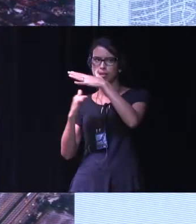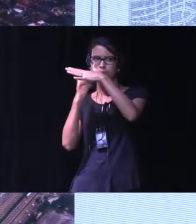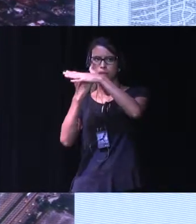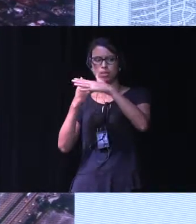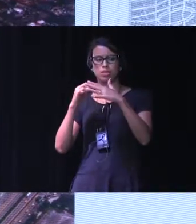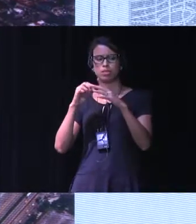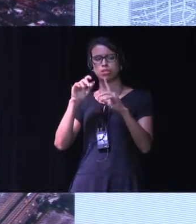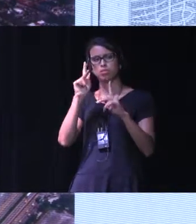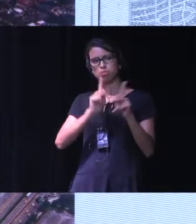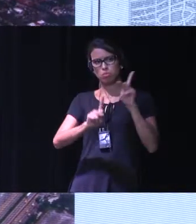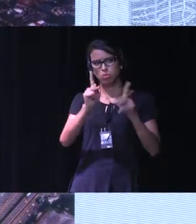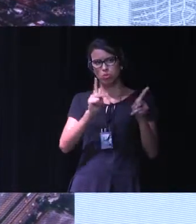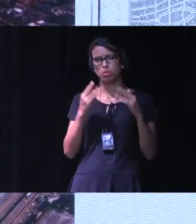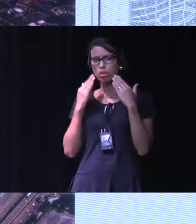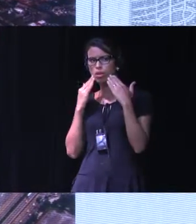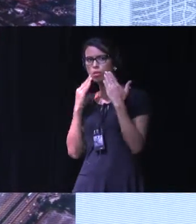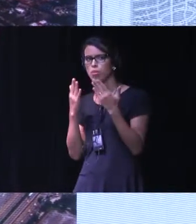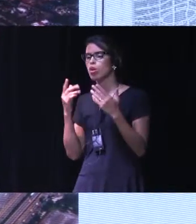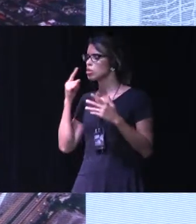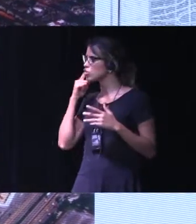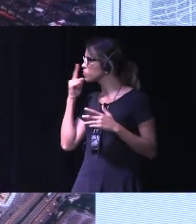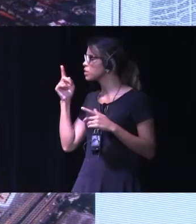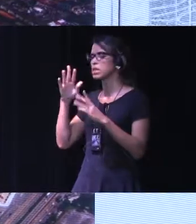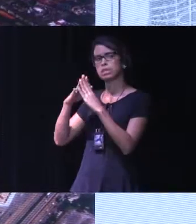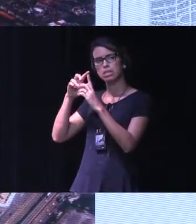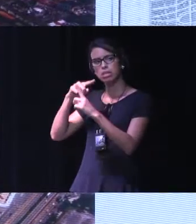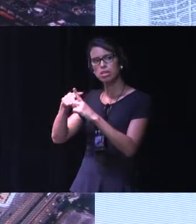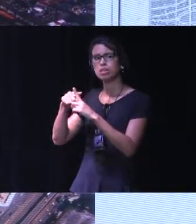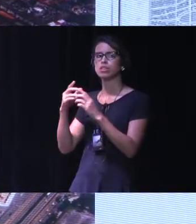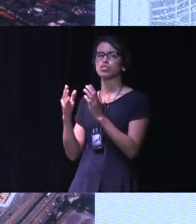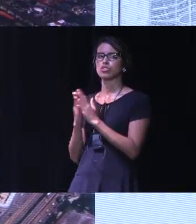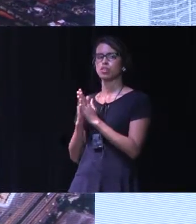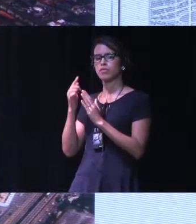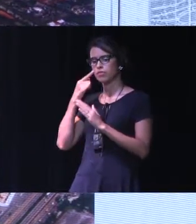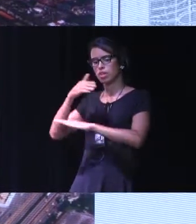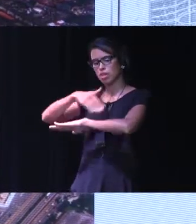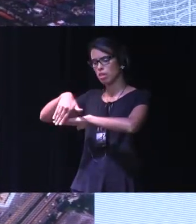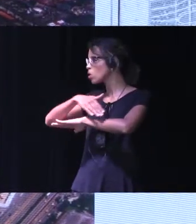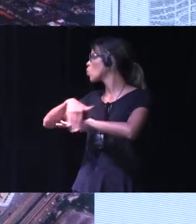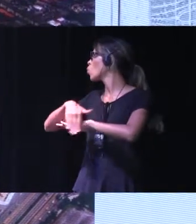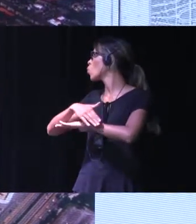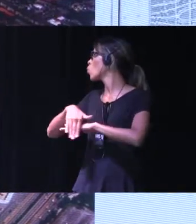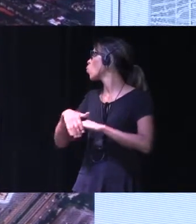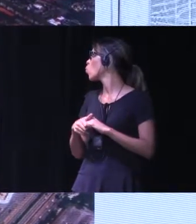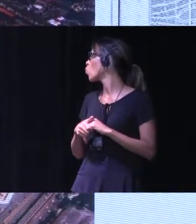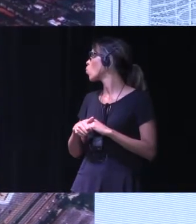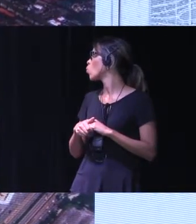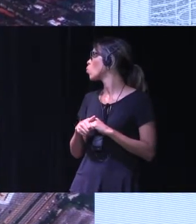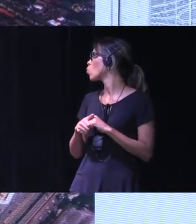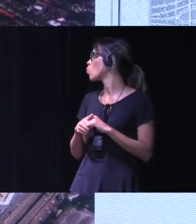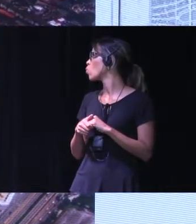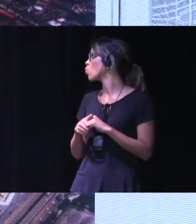nova embaixada em Medellín, que é das empresas públicas de Medellín. Vemos uma igreja,